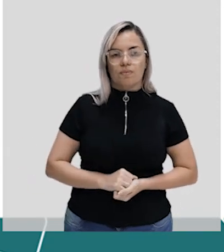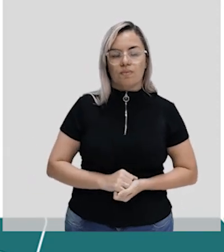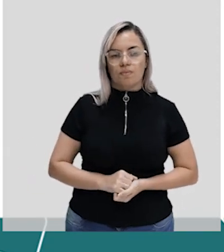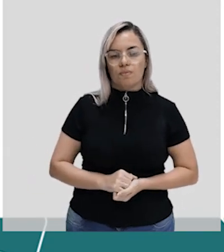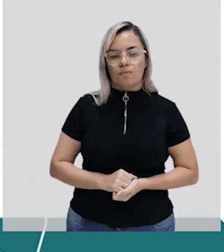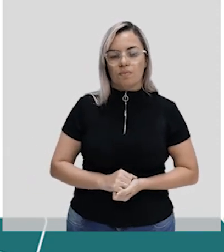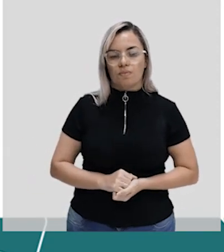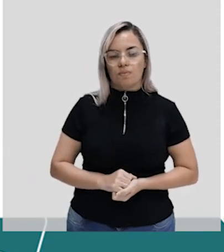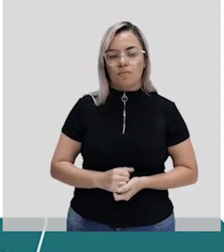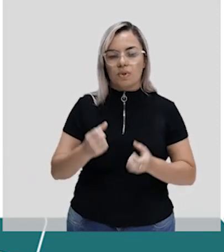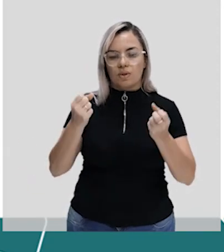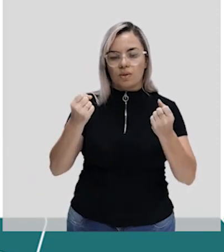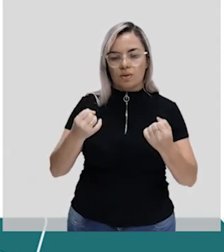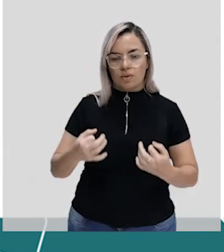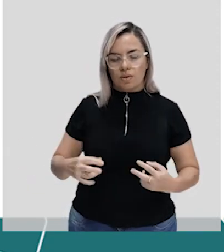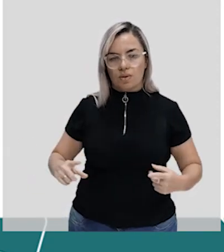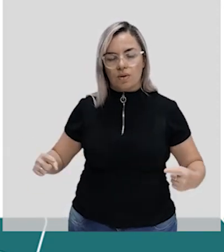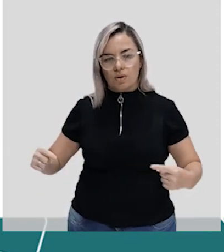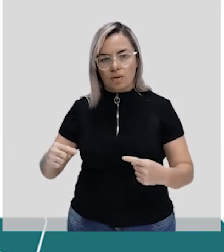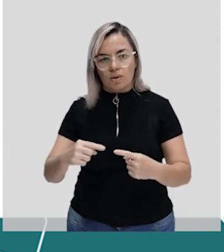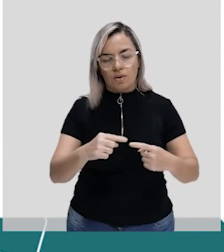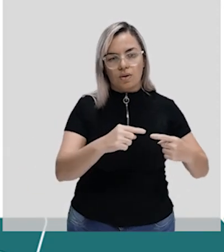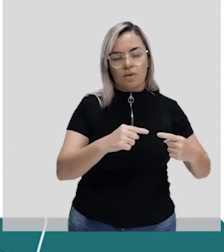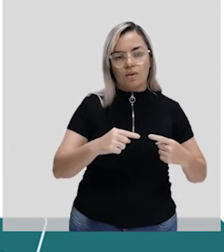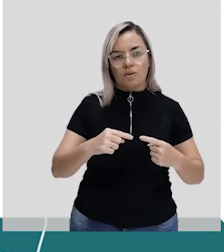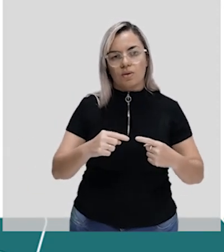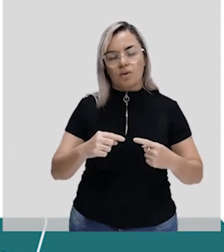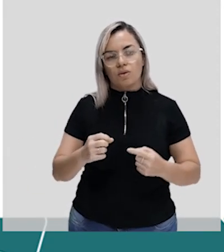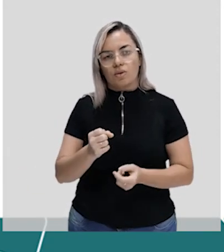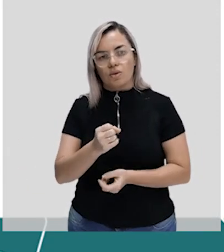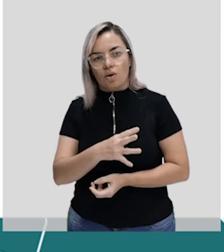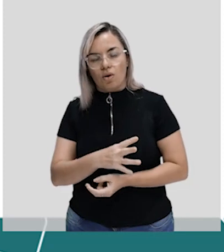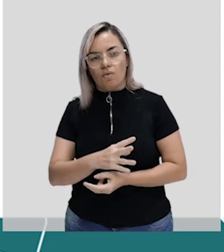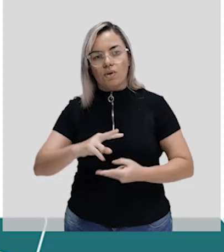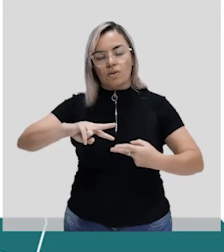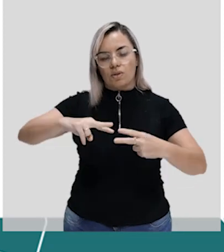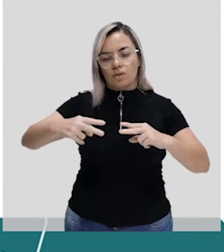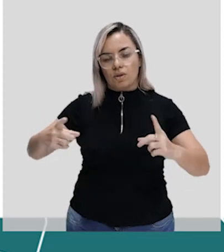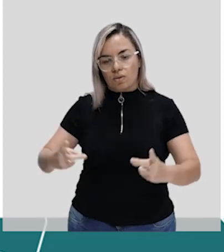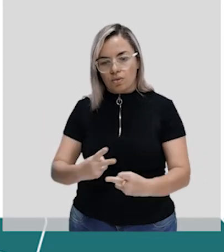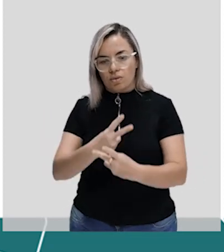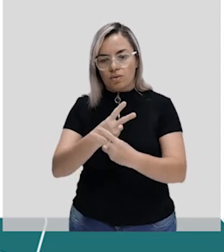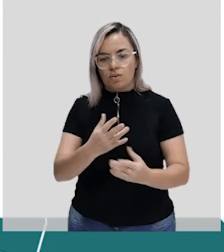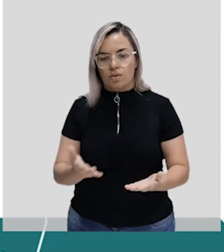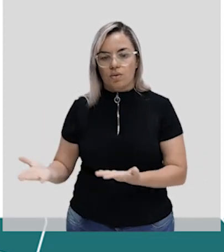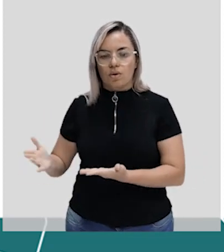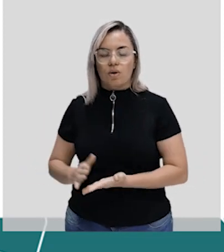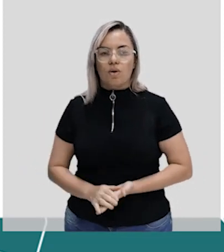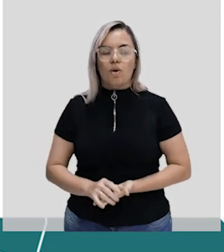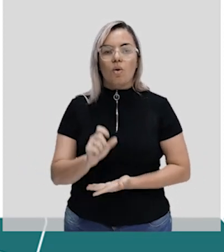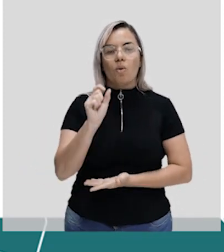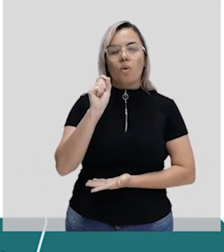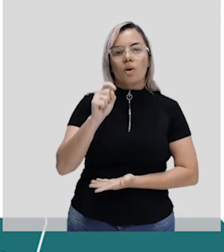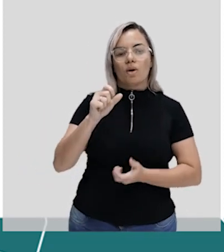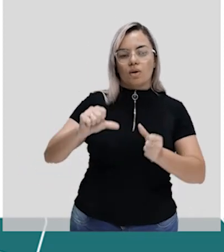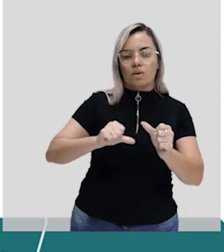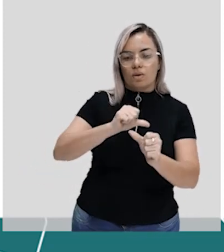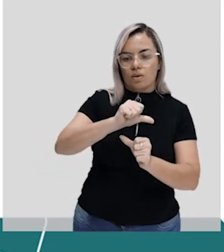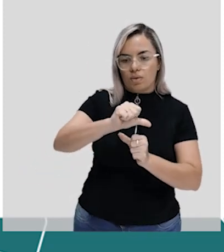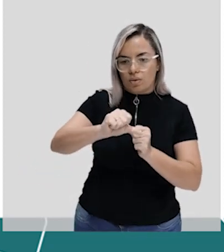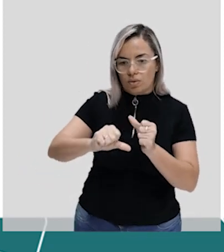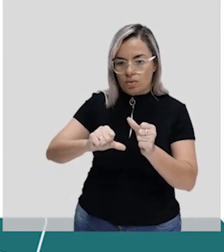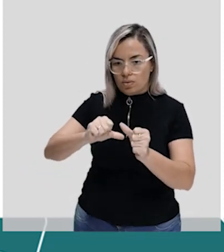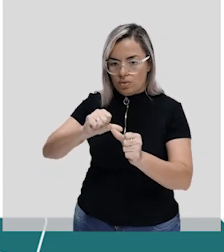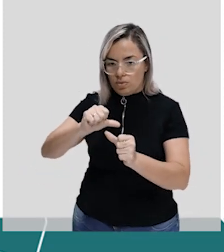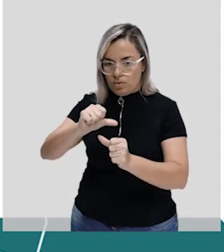falar sobre a recombinação gênica. Então, o que é mutação? Mutação são alterações